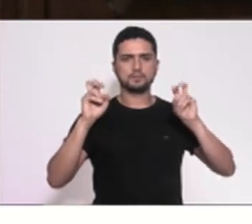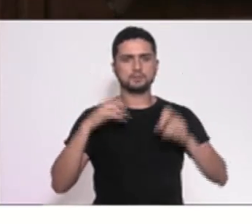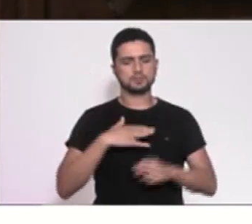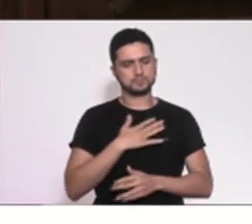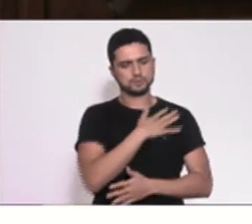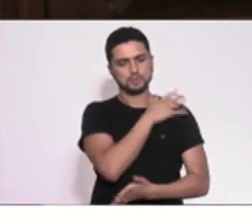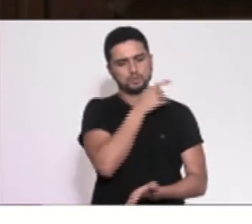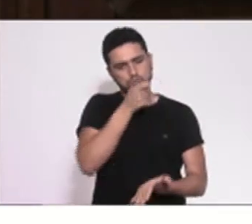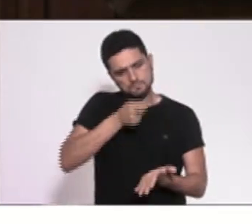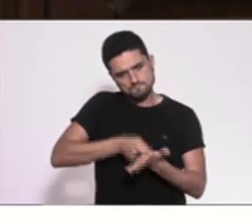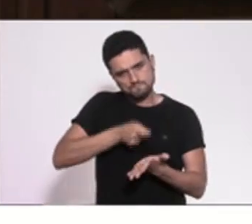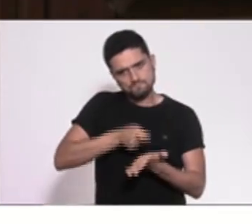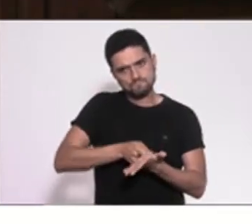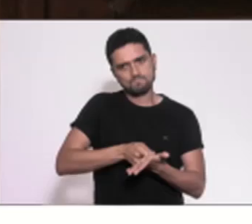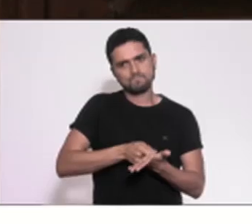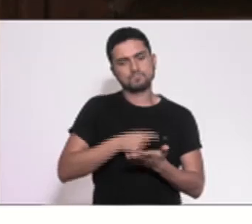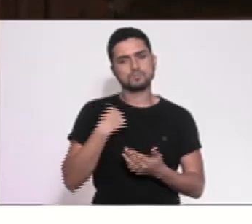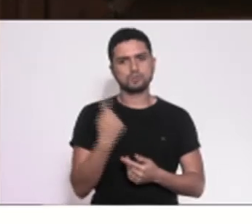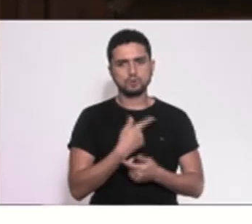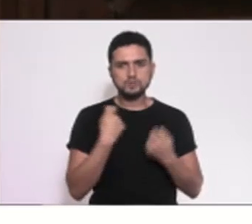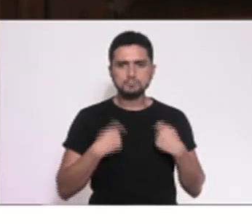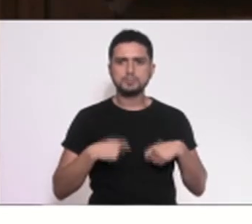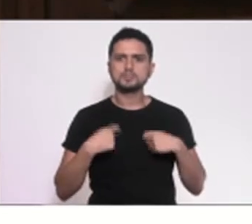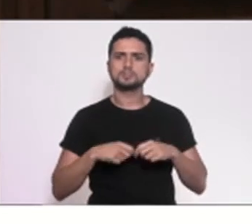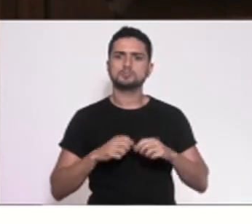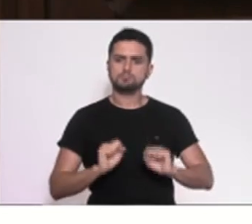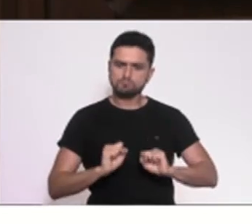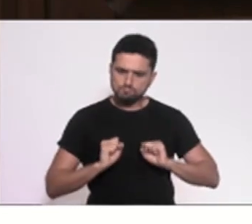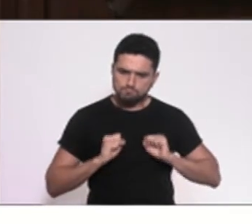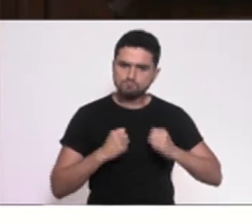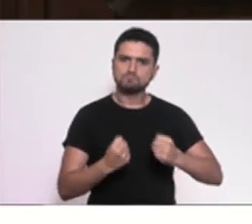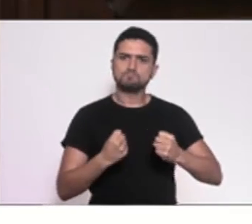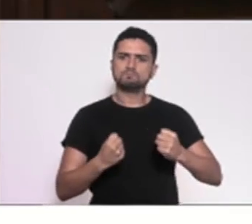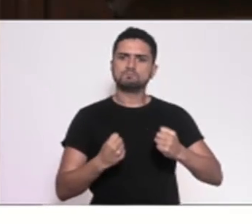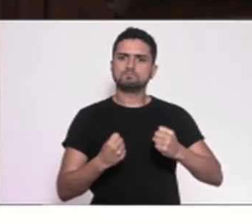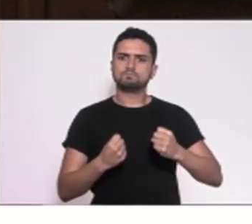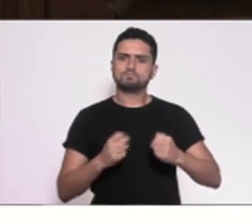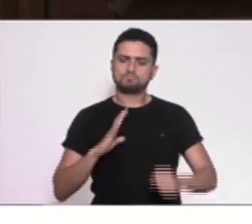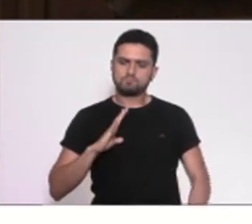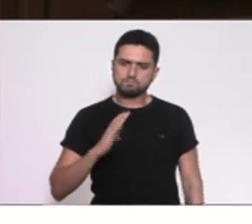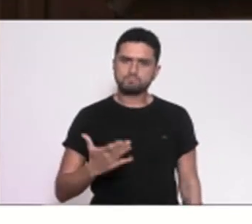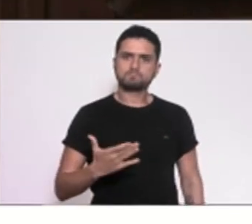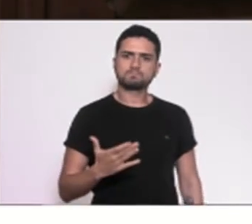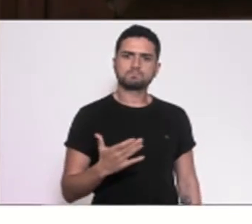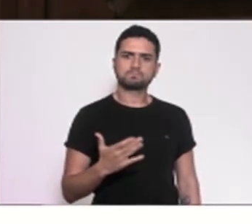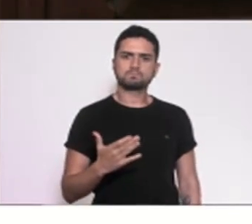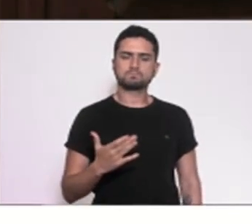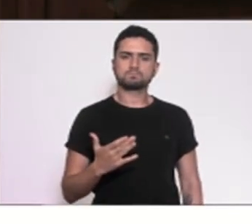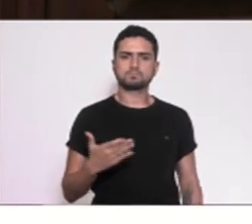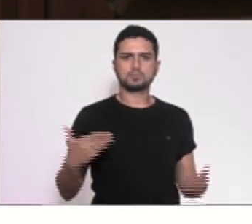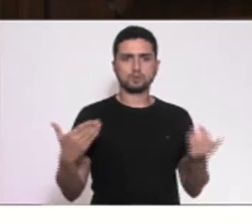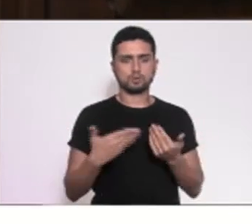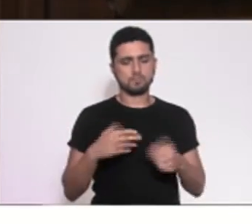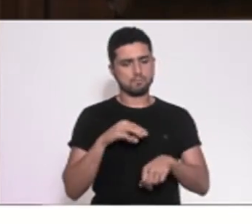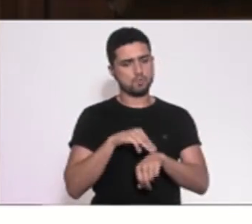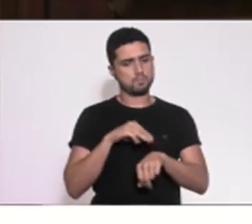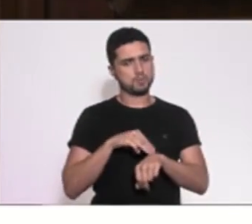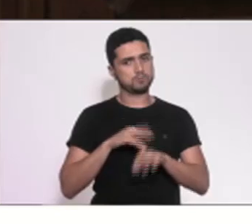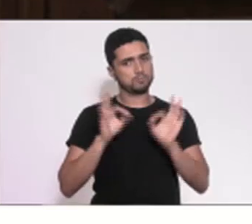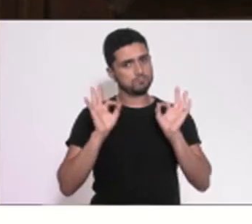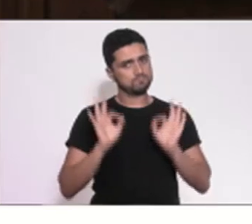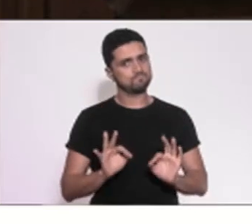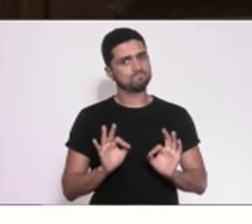ditadura militar e o quanto que a gente precisa reagir nesse momento de afirmação e reafirmação